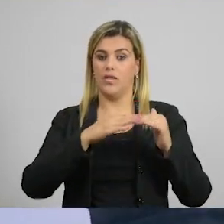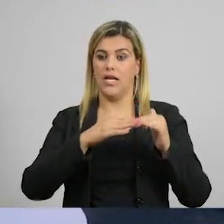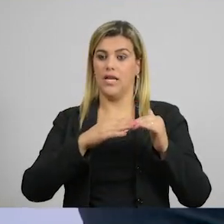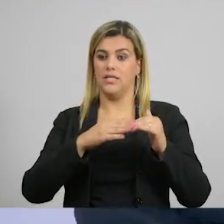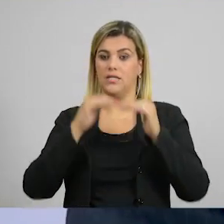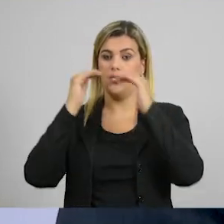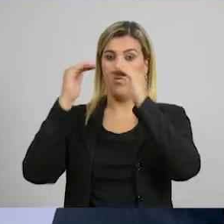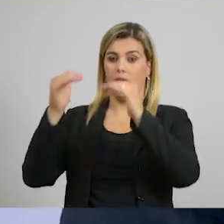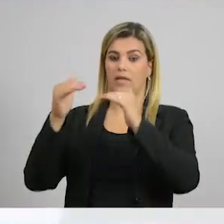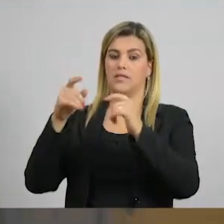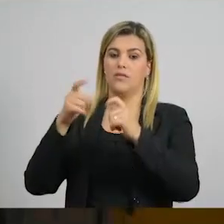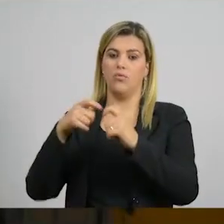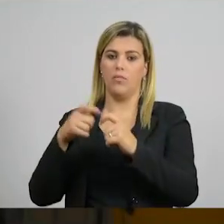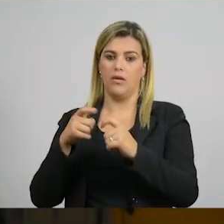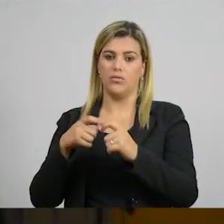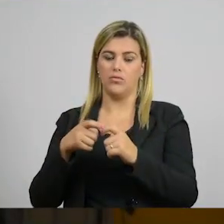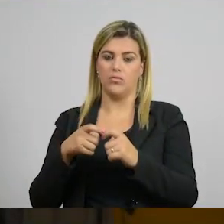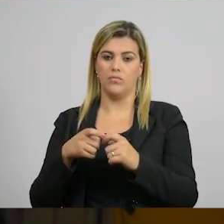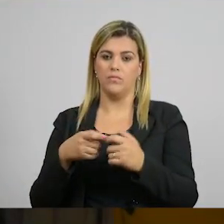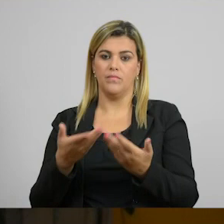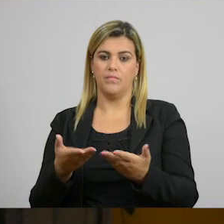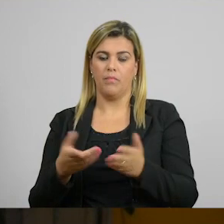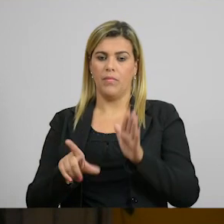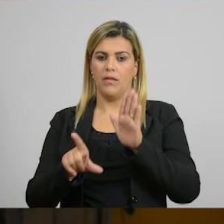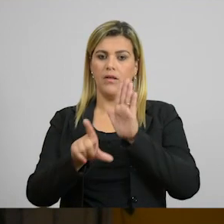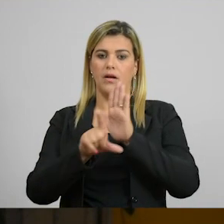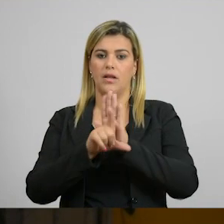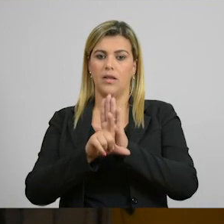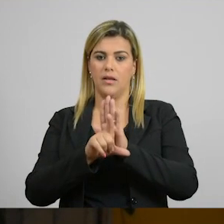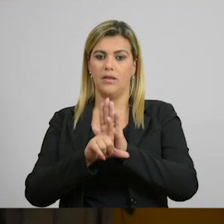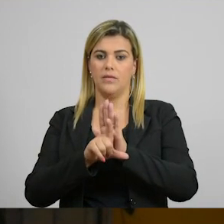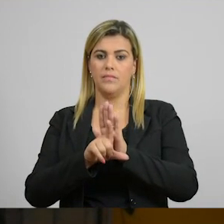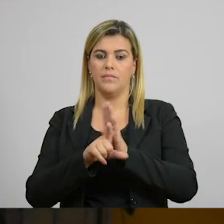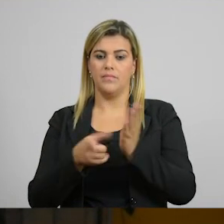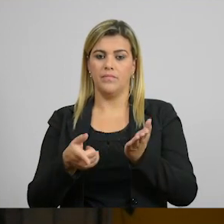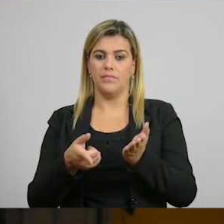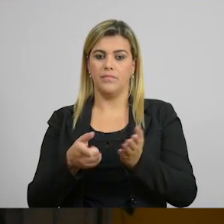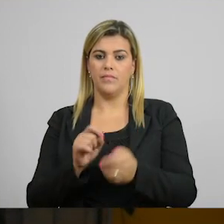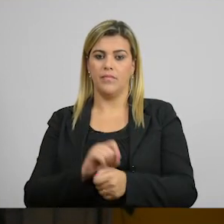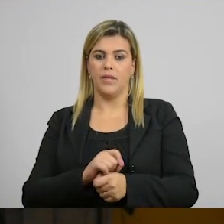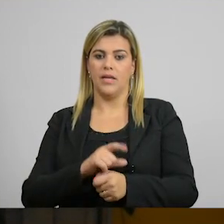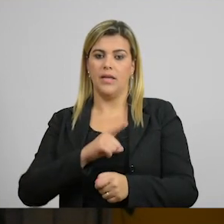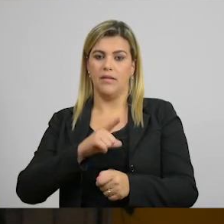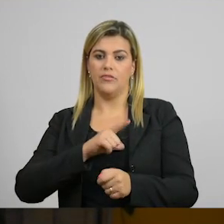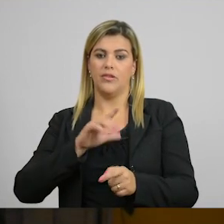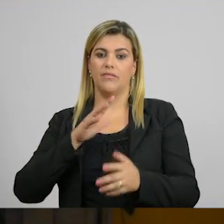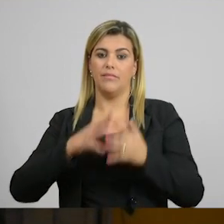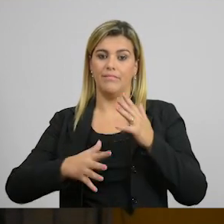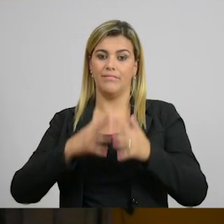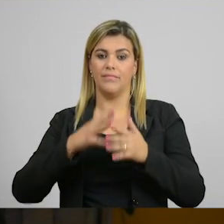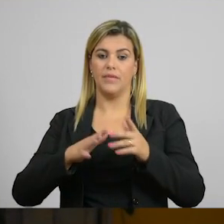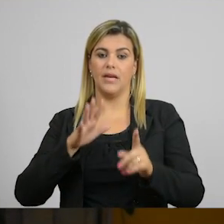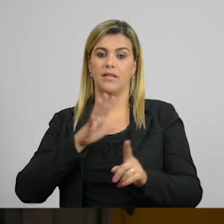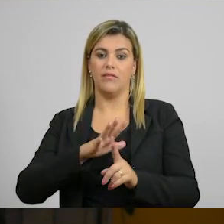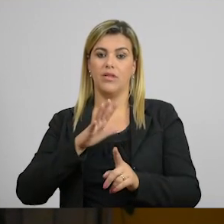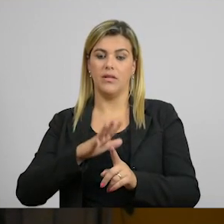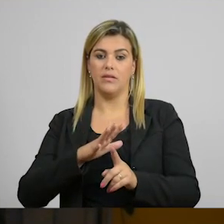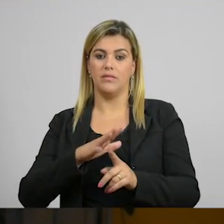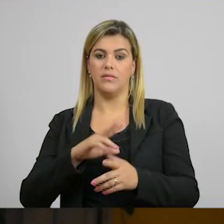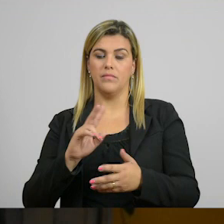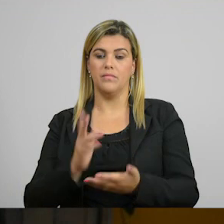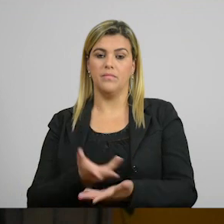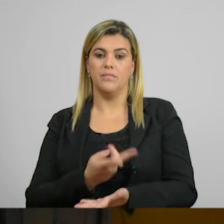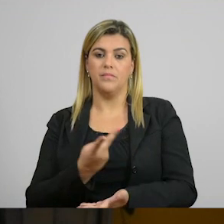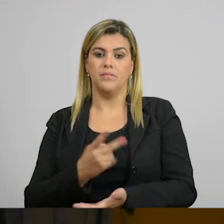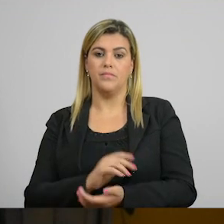às prescrições deles. A legislação ela ocorre e as interferências a gente não sabe exatamente quais as que